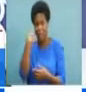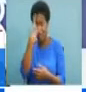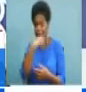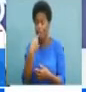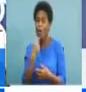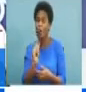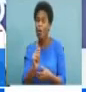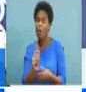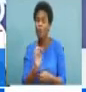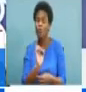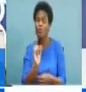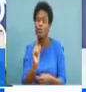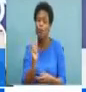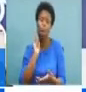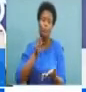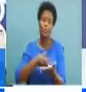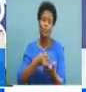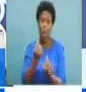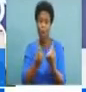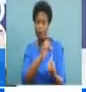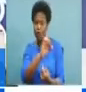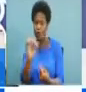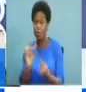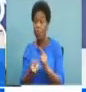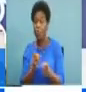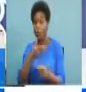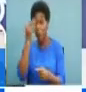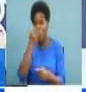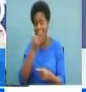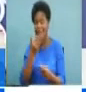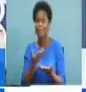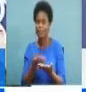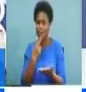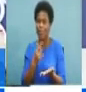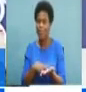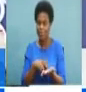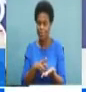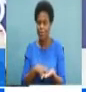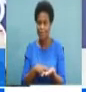e o apelido de cada um de vós, de que no dia em que nos foi, de facto,